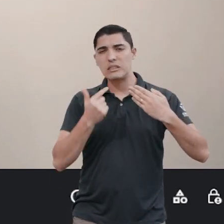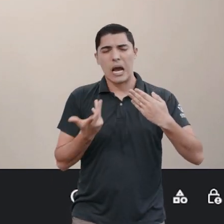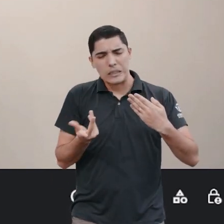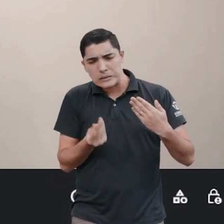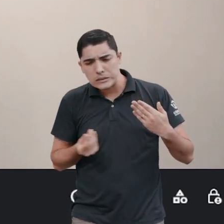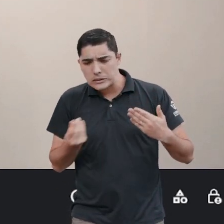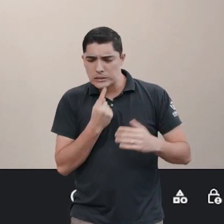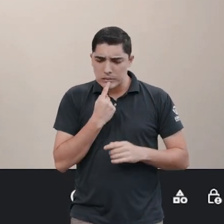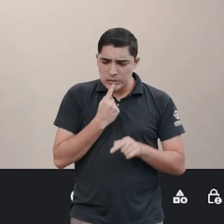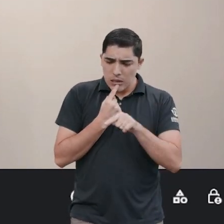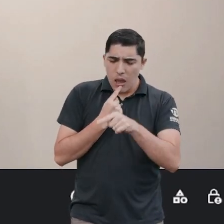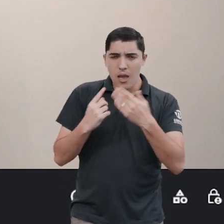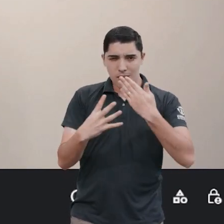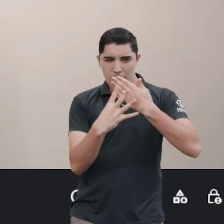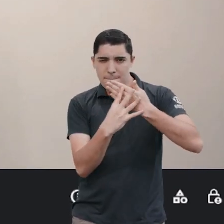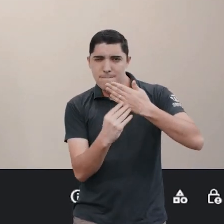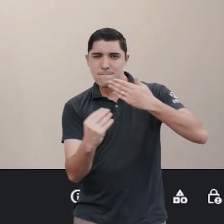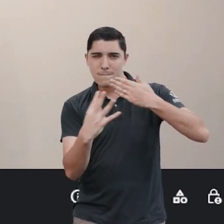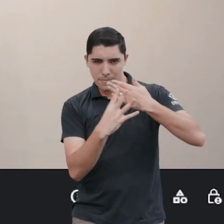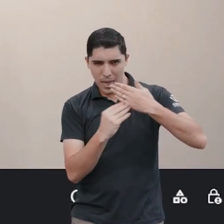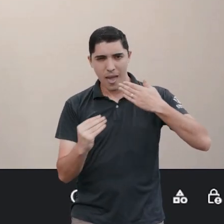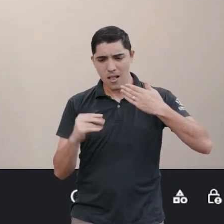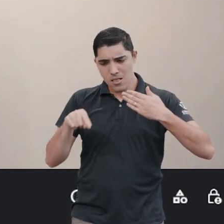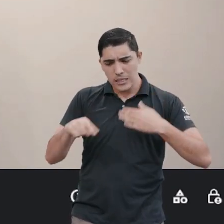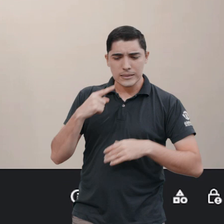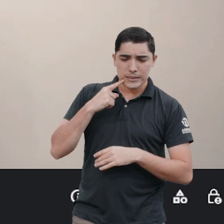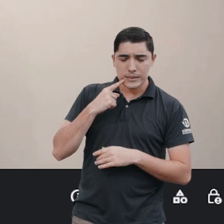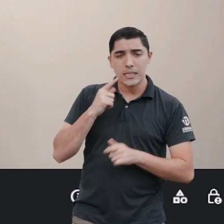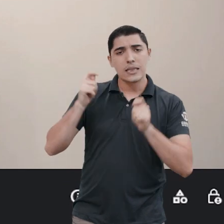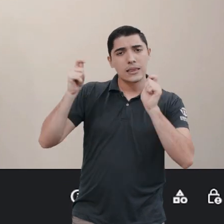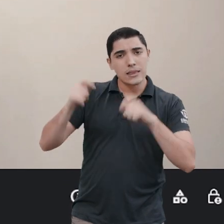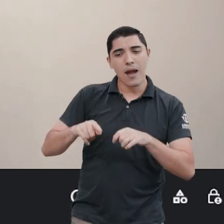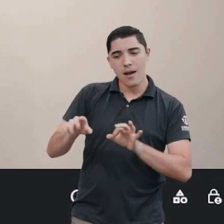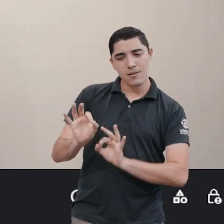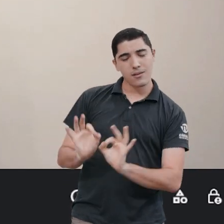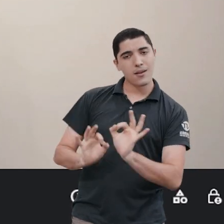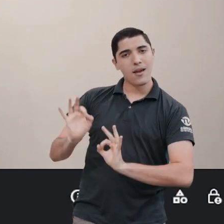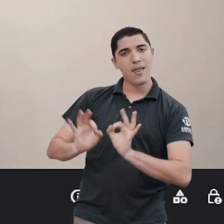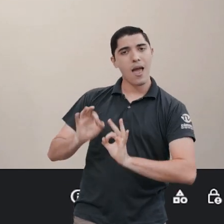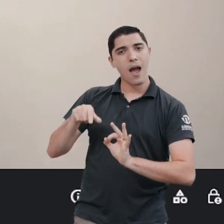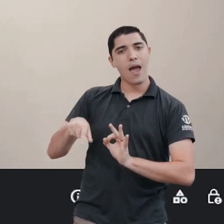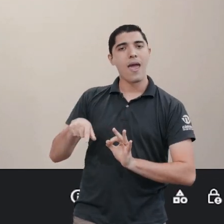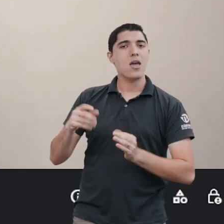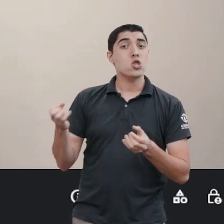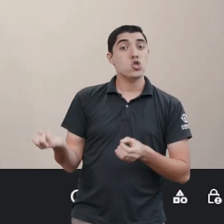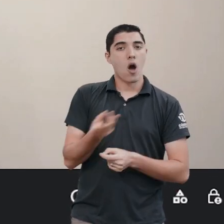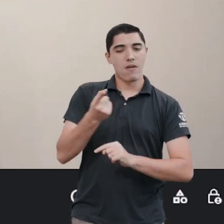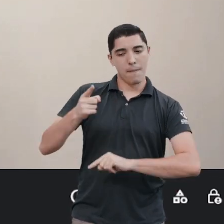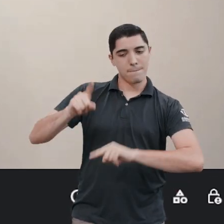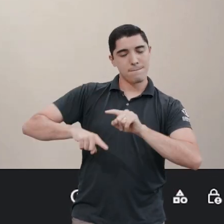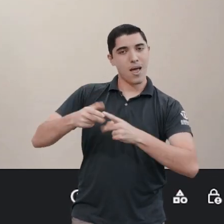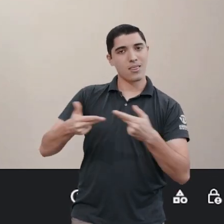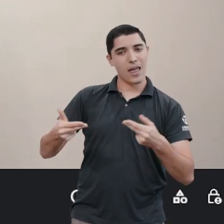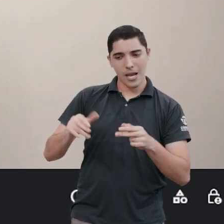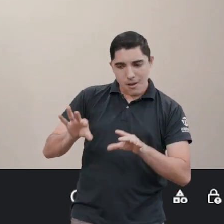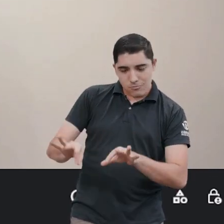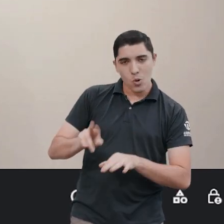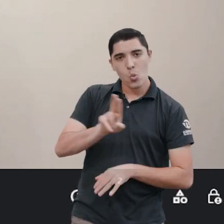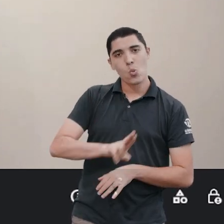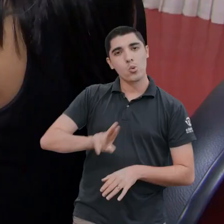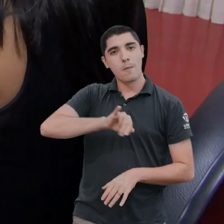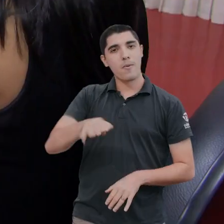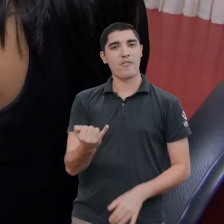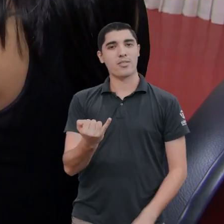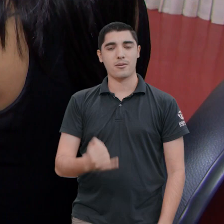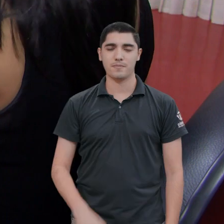desenvolveu-se a forma de fazer o curtimento dessa pele, criando essa matéria-prima nobre aí com a qual nós fazemos nossas